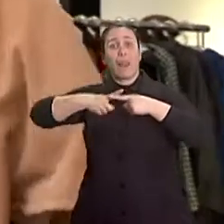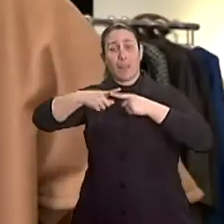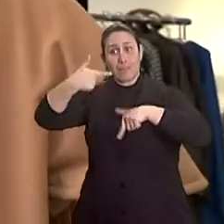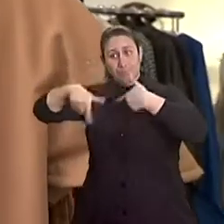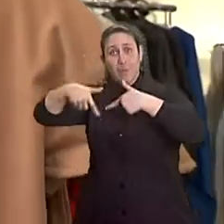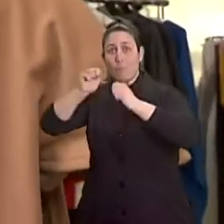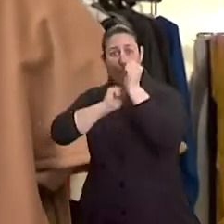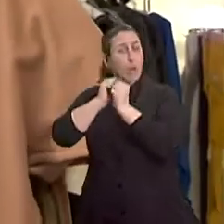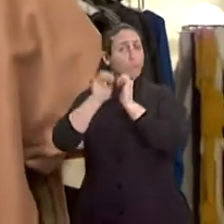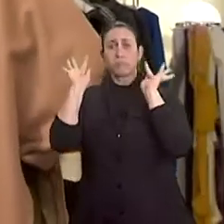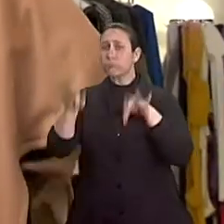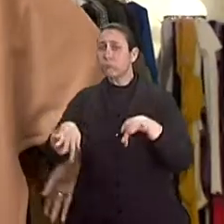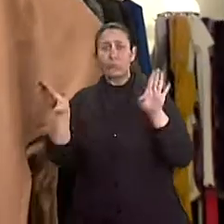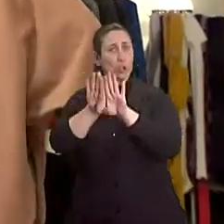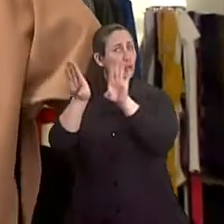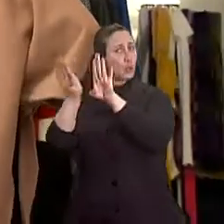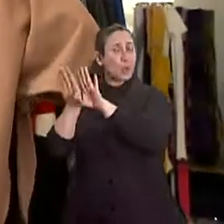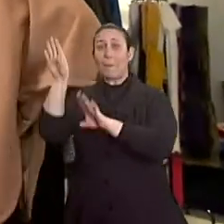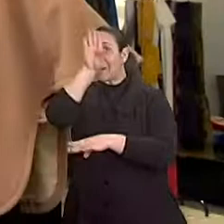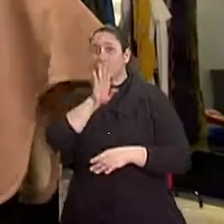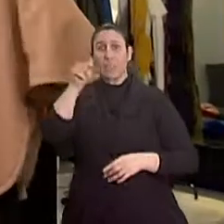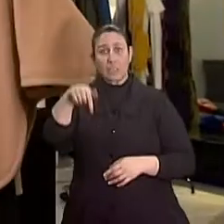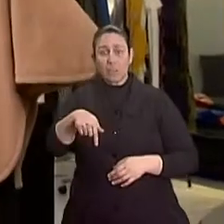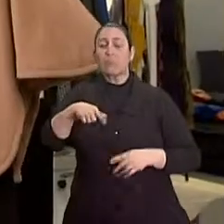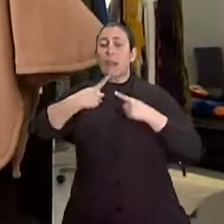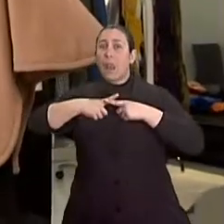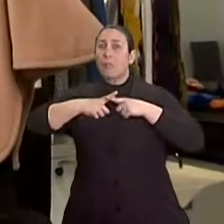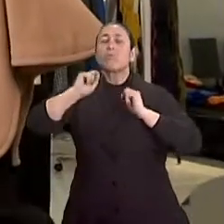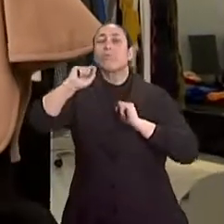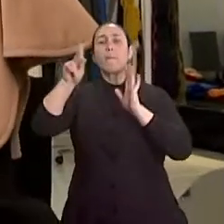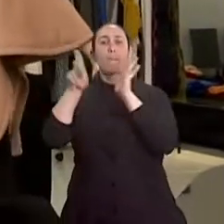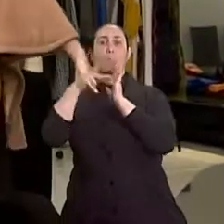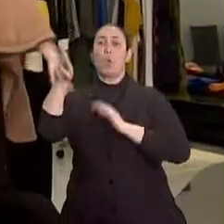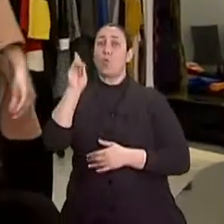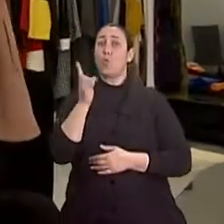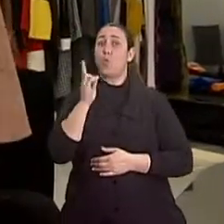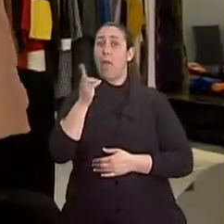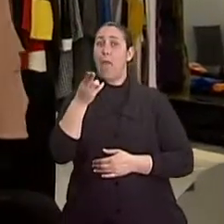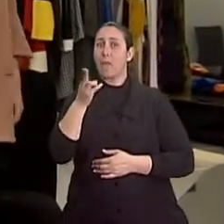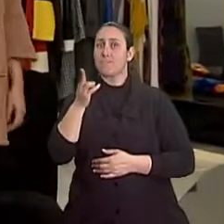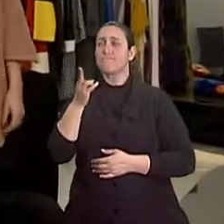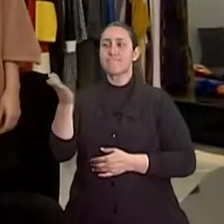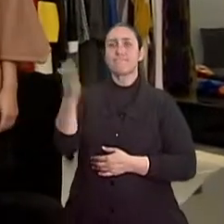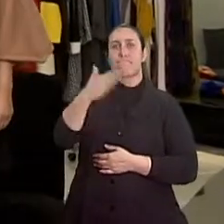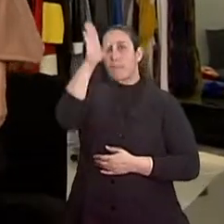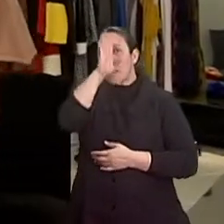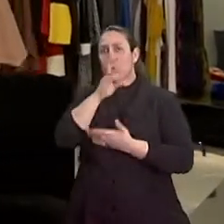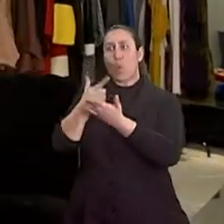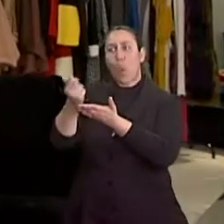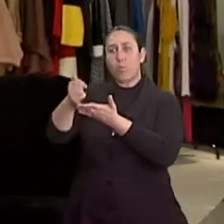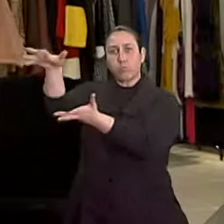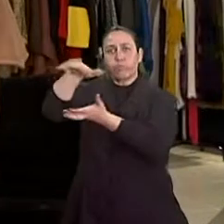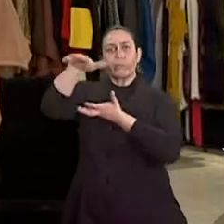mais. Então, não entra mais no Brasil lã, a não ser a lã uruguaia, que é uma lã que não é penteada. É uma lã